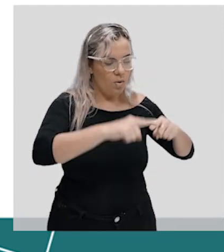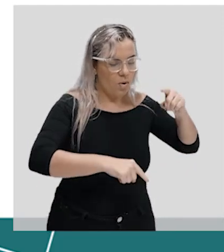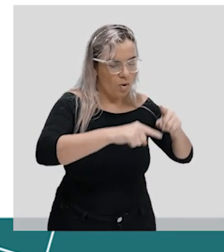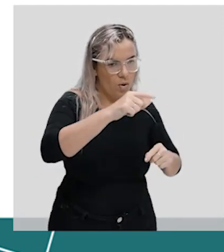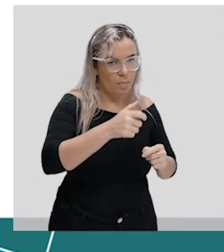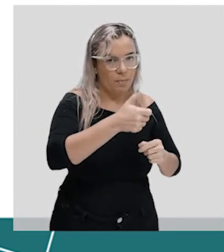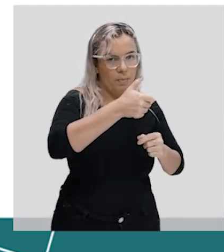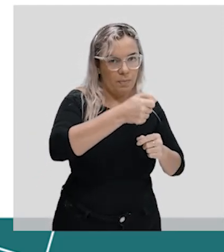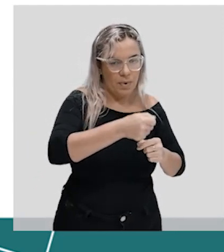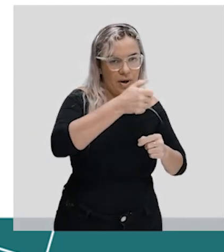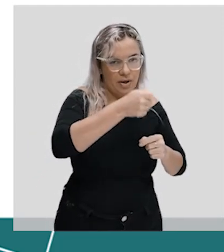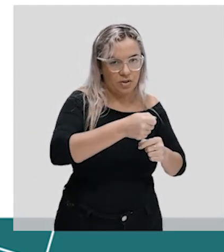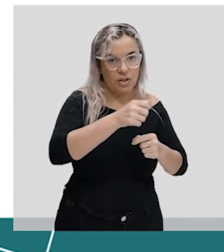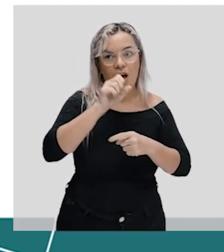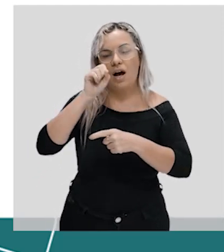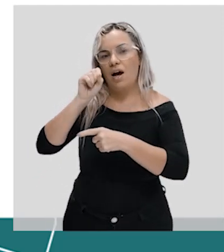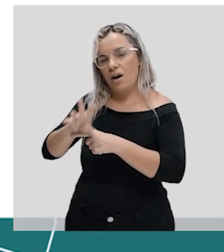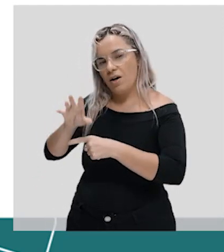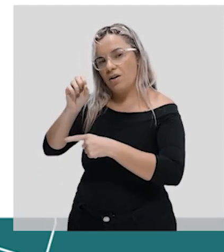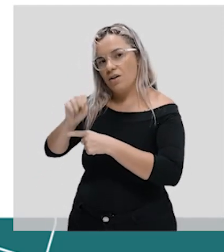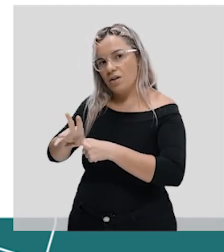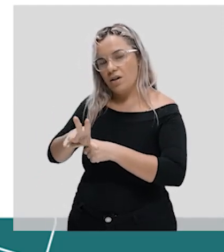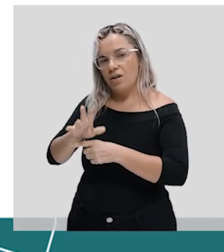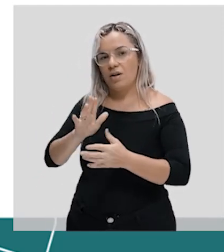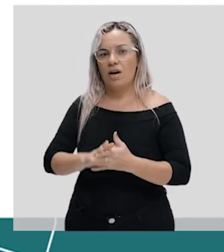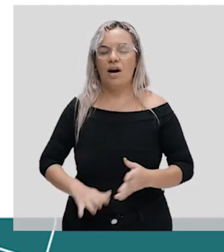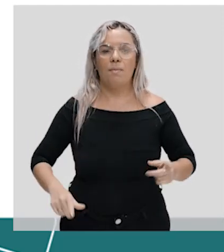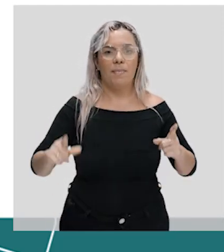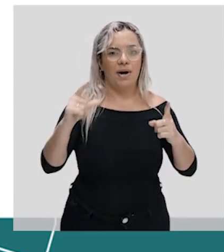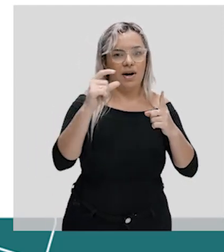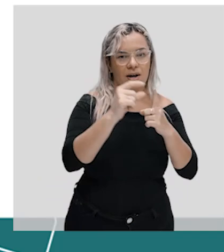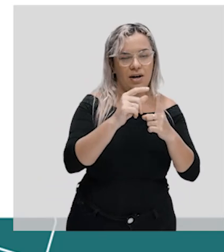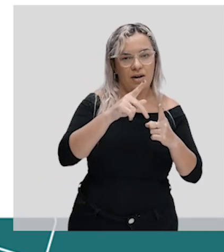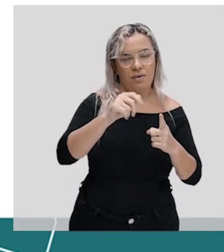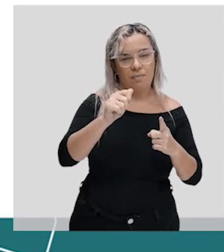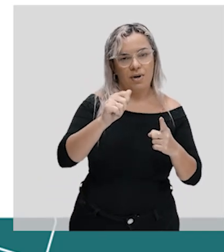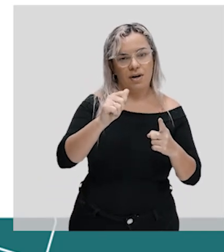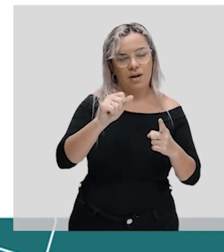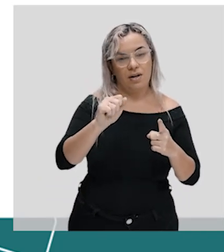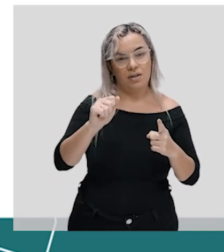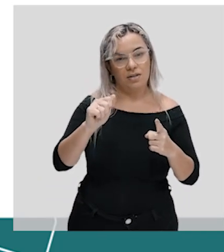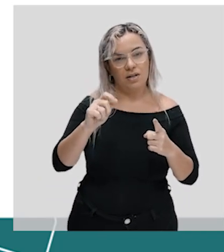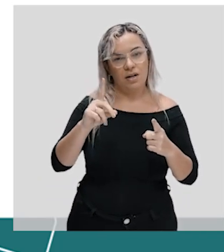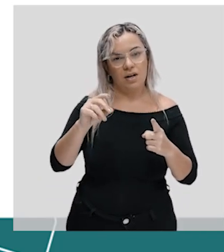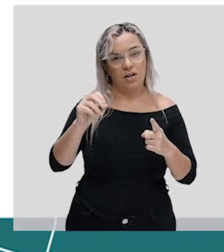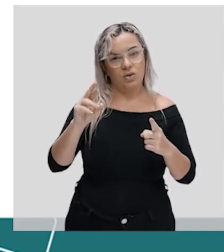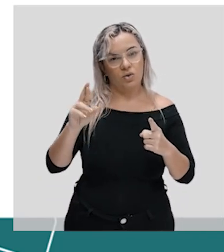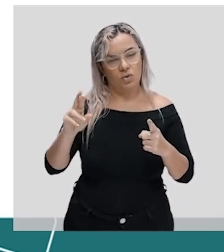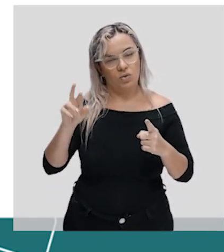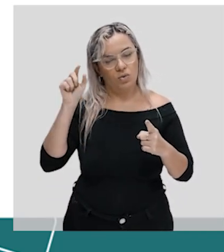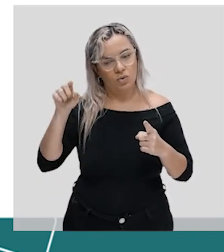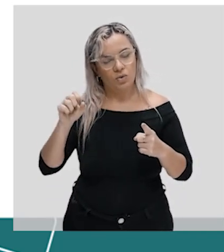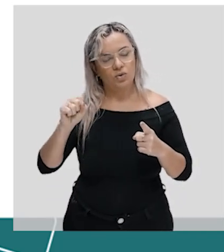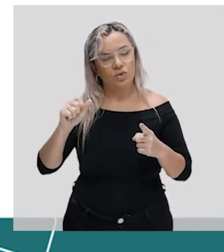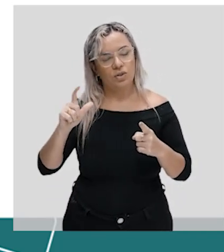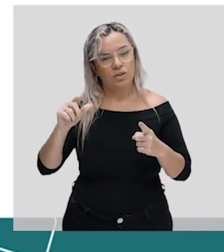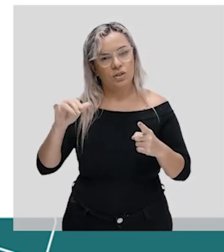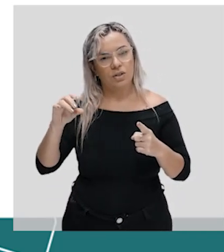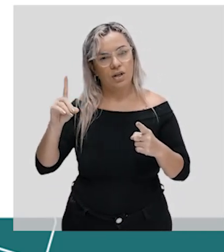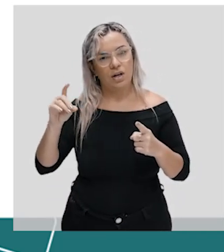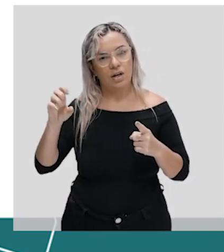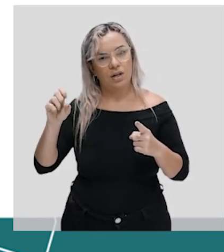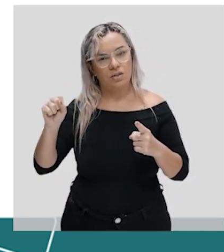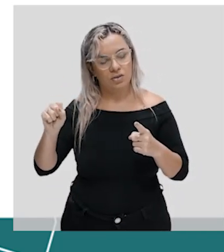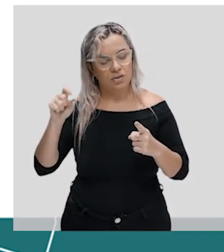Palavra, significante. Passador de slide. Significado, está aqui a imagem que você vai